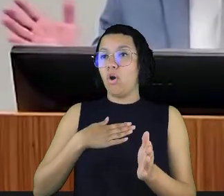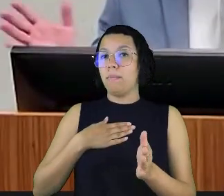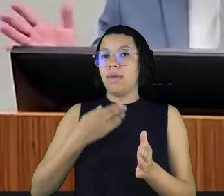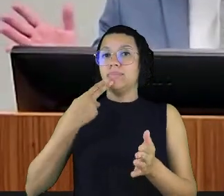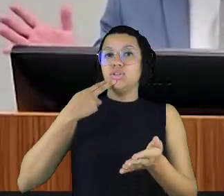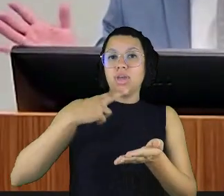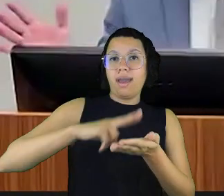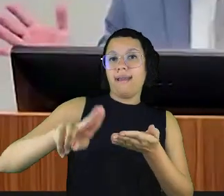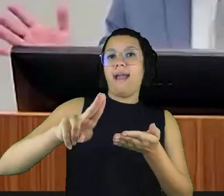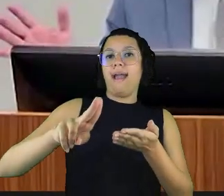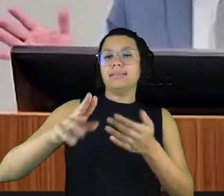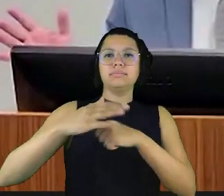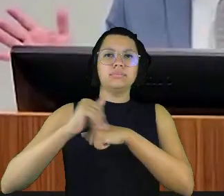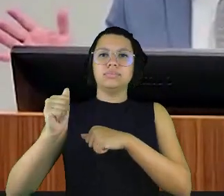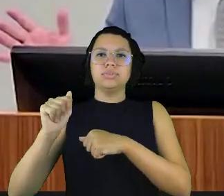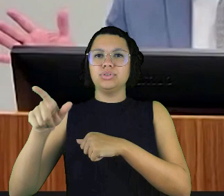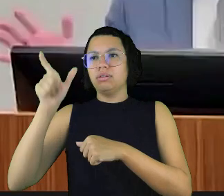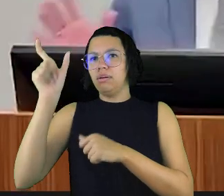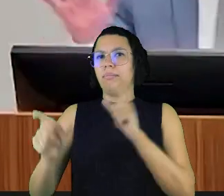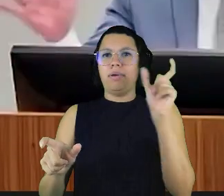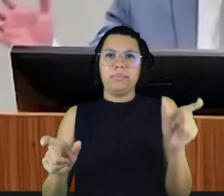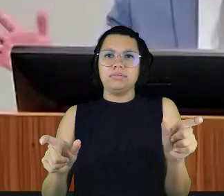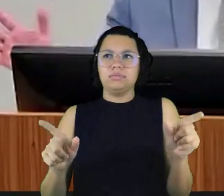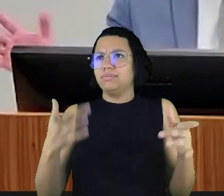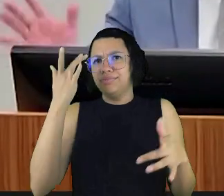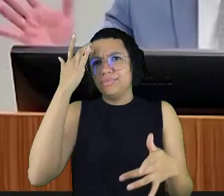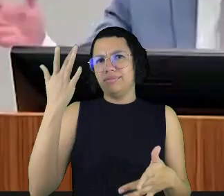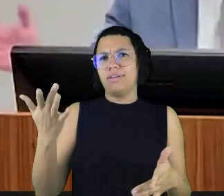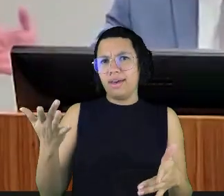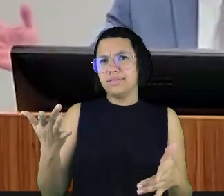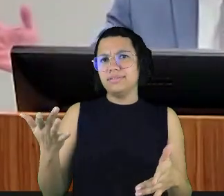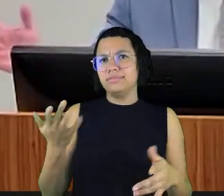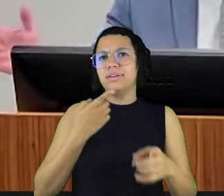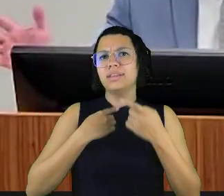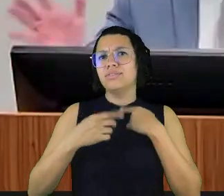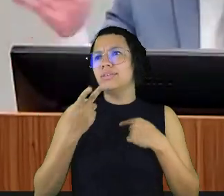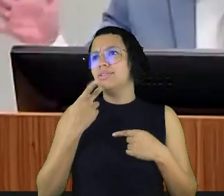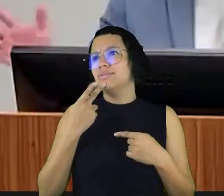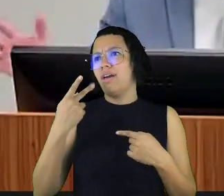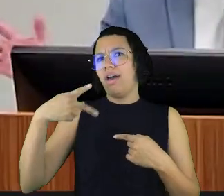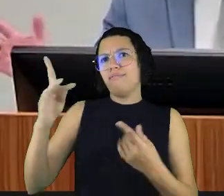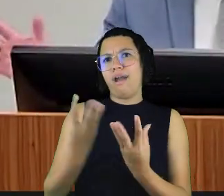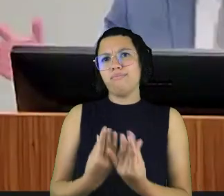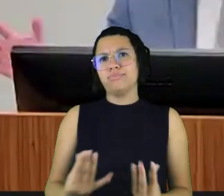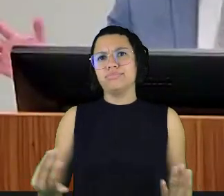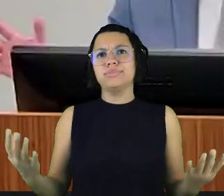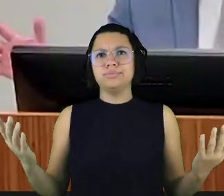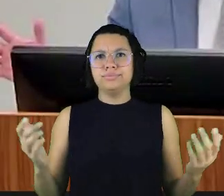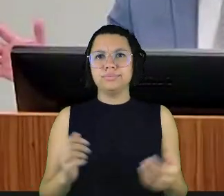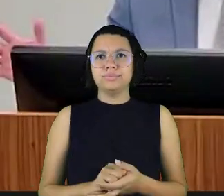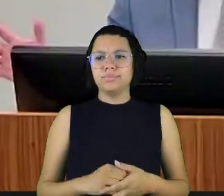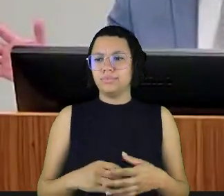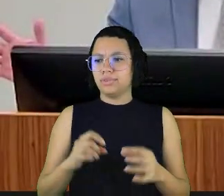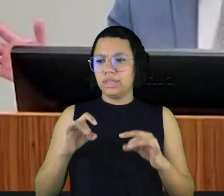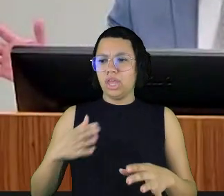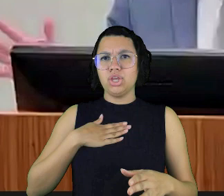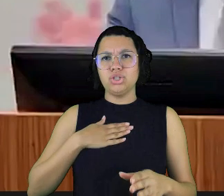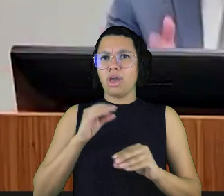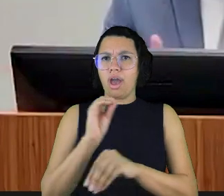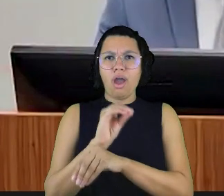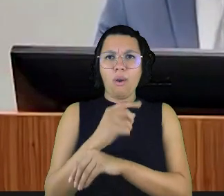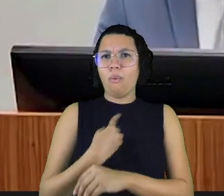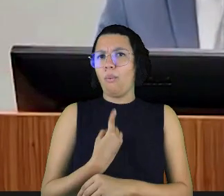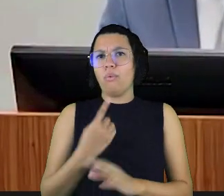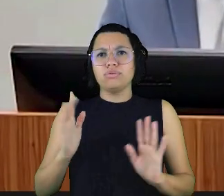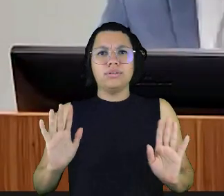Aí fica fácil. Aí dá vontade de falar, vai para o inferno. Né? Deixa que eu cuido sozinho do negócio, porque dá